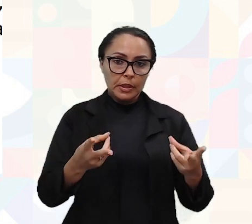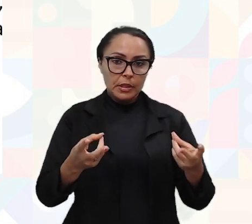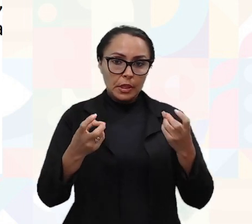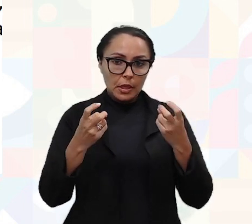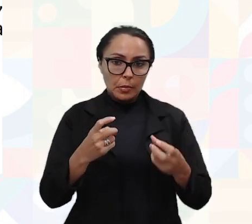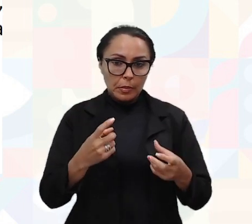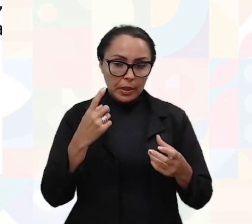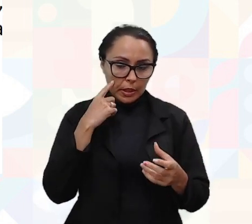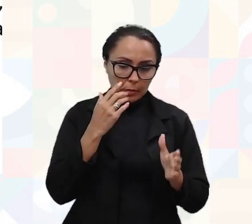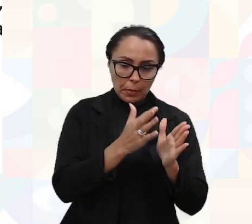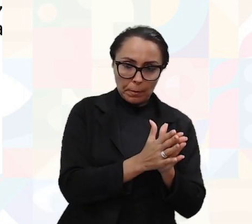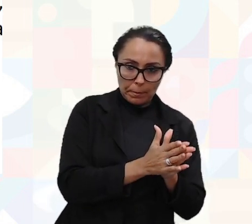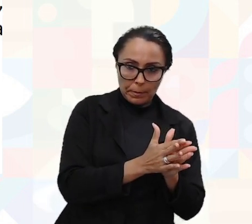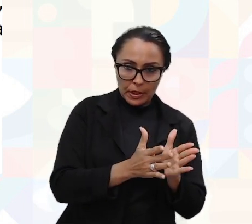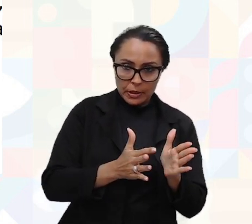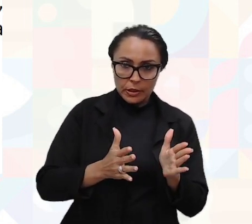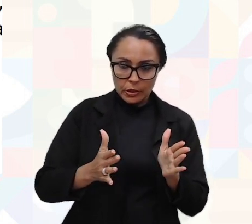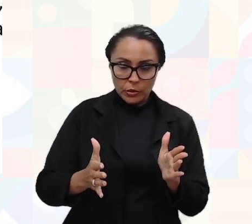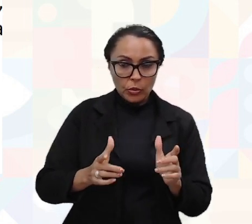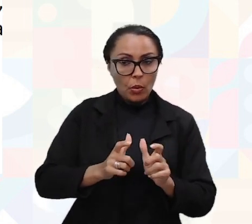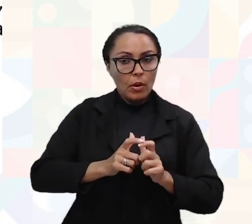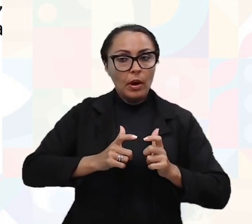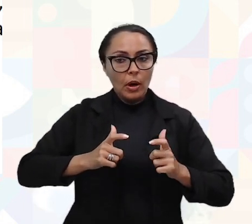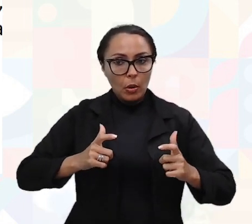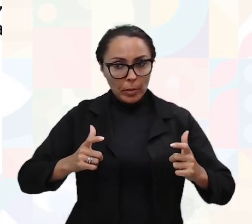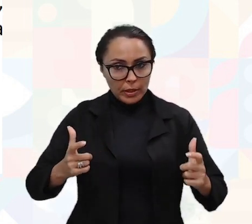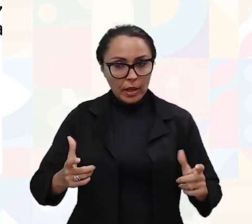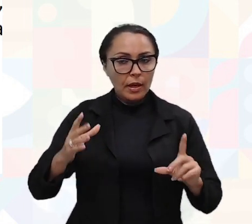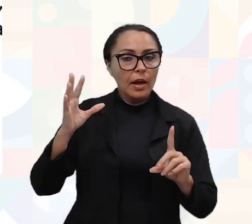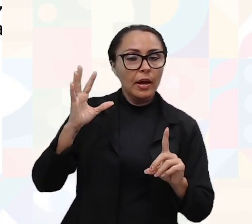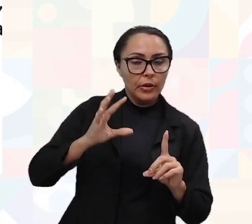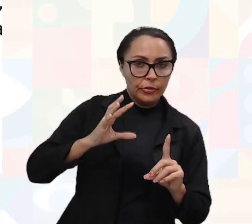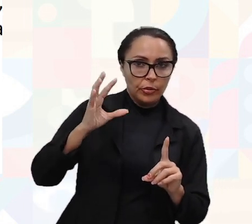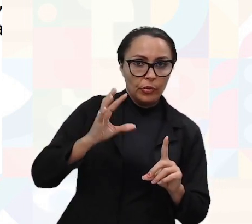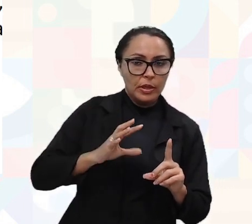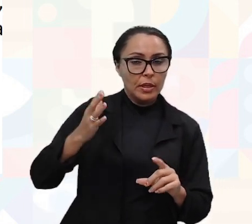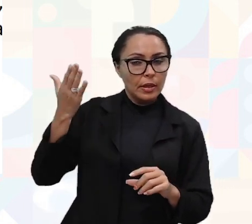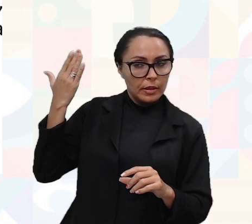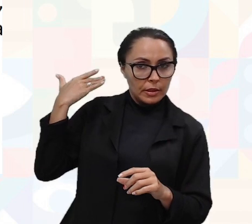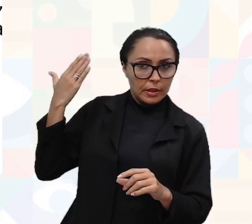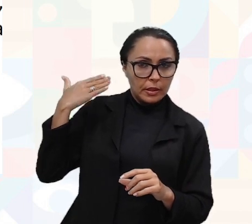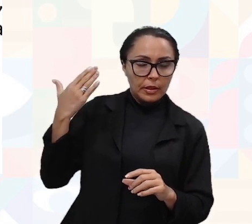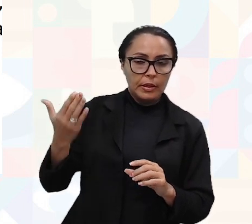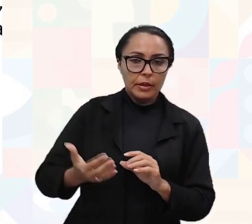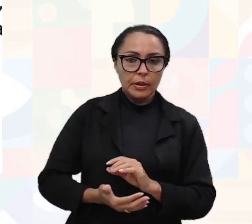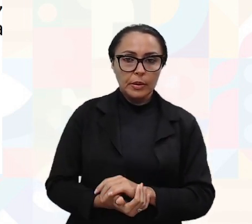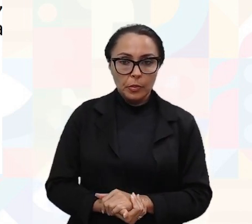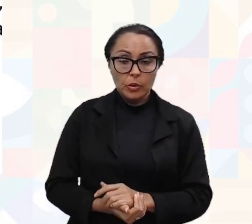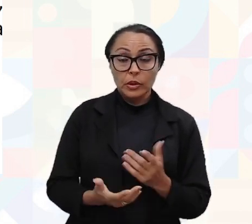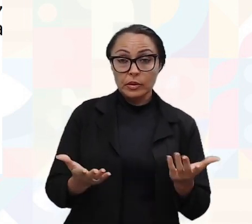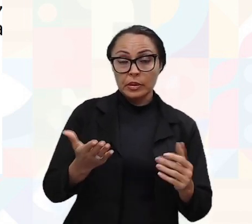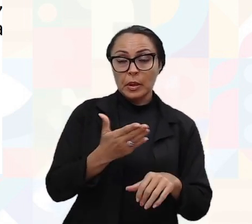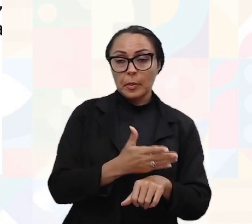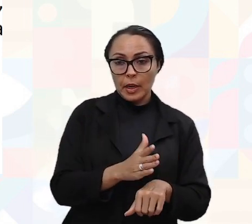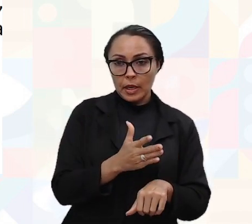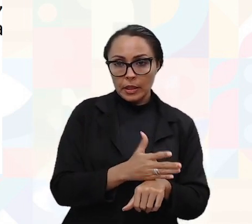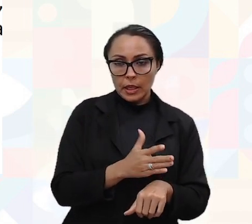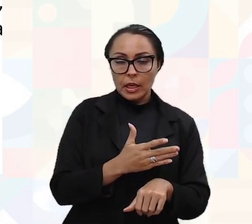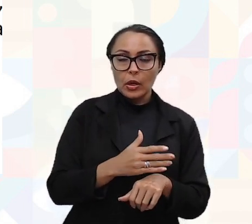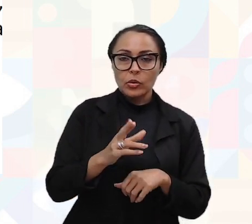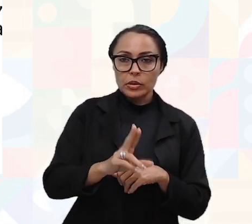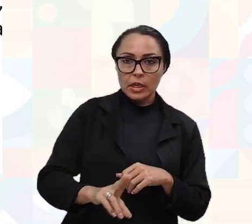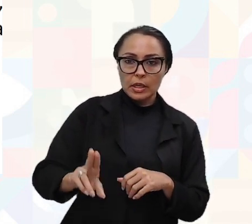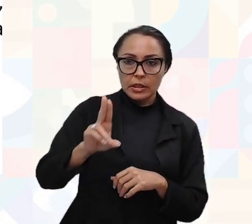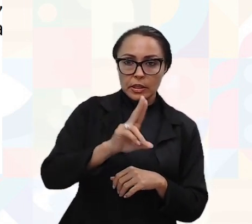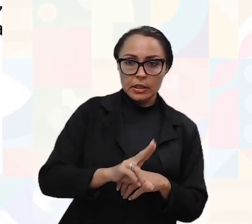mais períodos na média móvel simples aumentará a influência de demandas mais antigas. Portanto, na prática, muitas vezes é utilizada